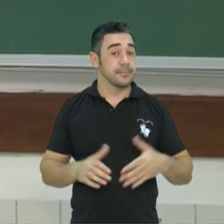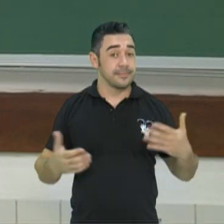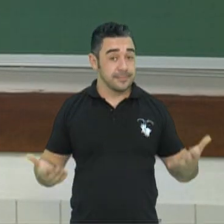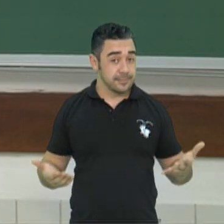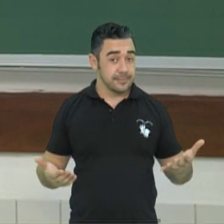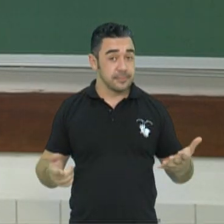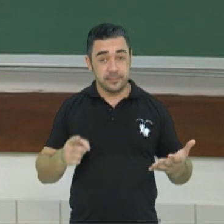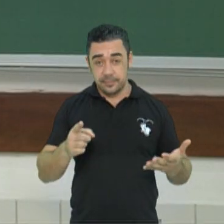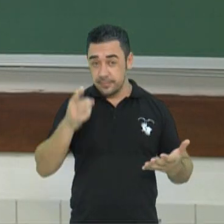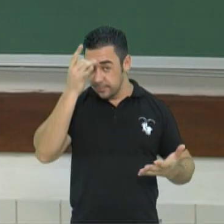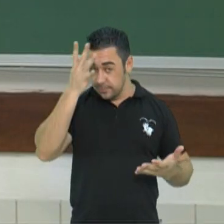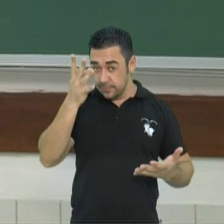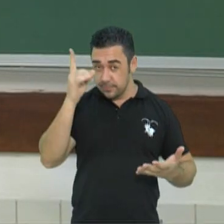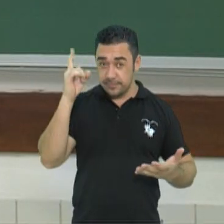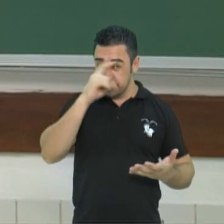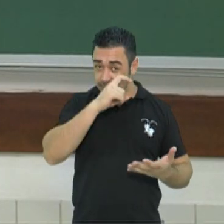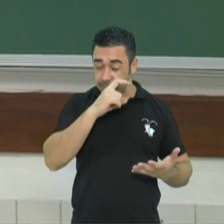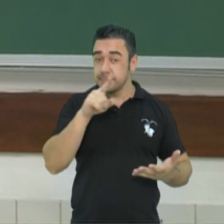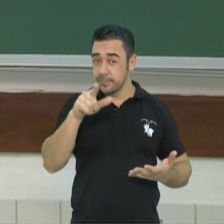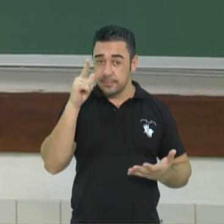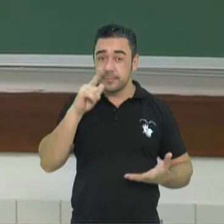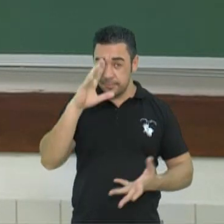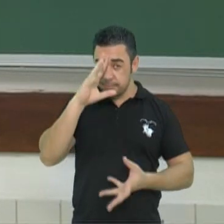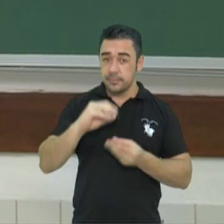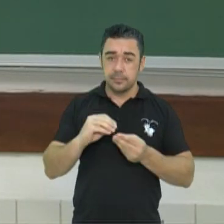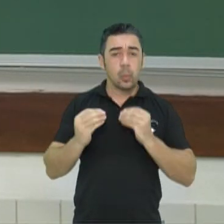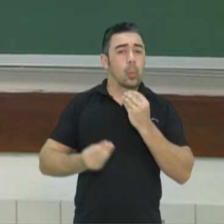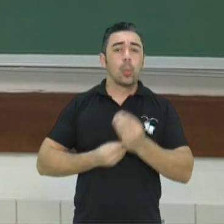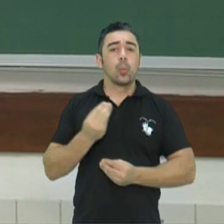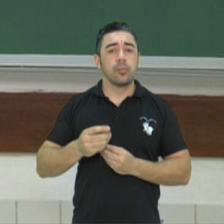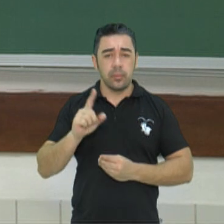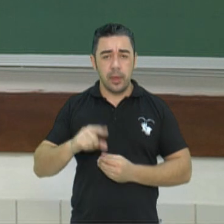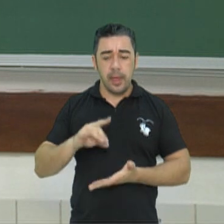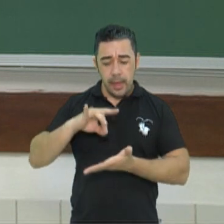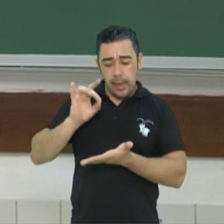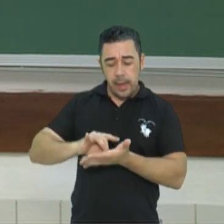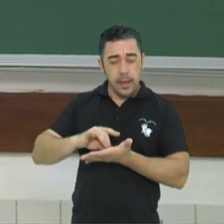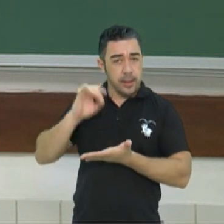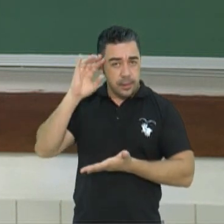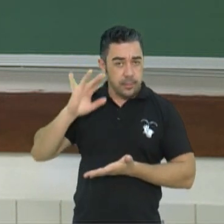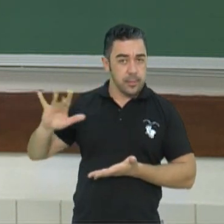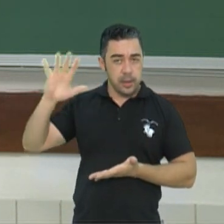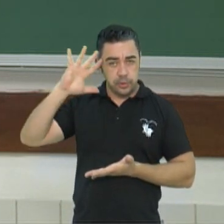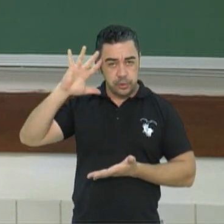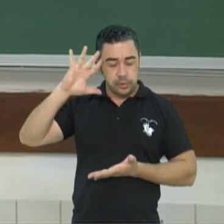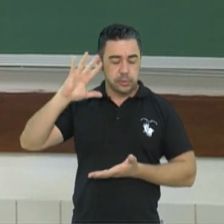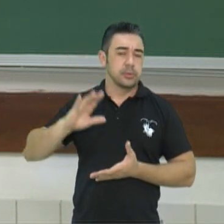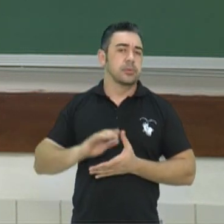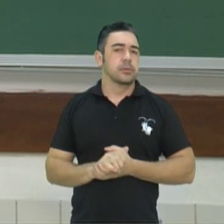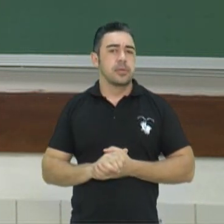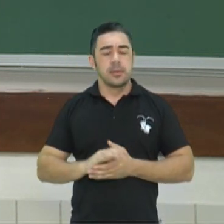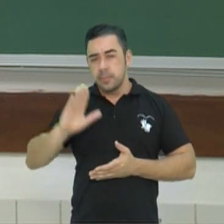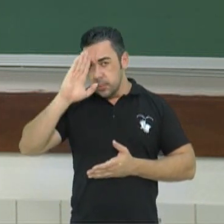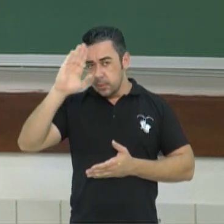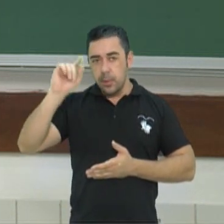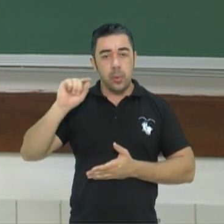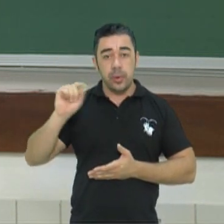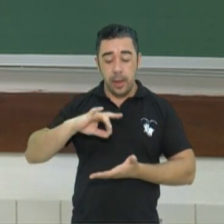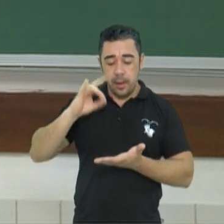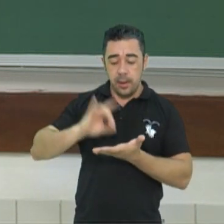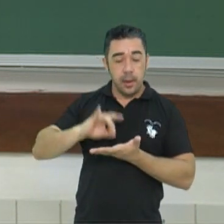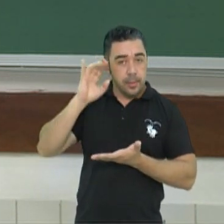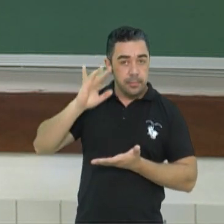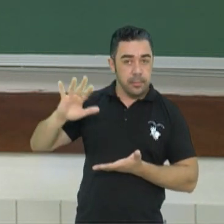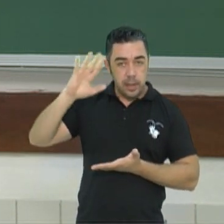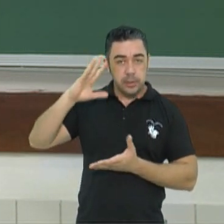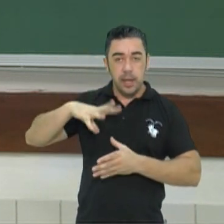E aí, gente, fácil? Difícil? Conseguiram entender um pouquinho o que é o realismo mágico? E, principalmente, o que é o realismo mágico